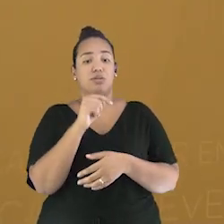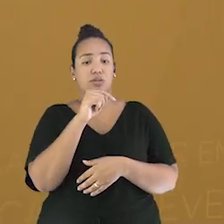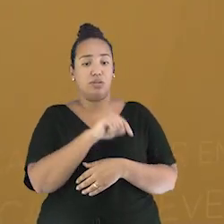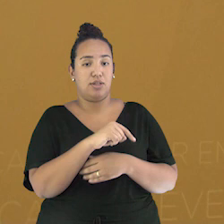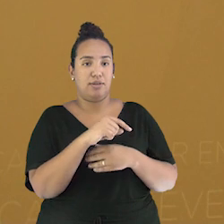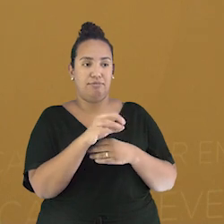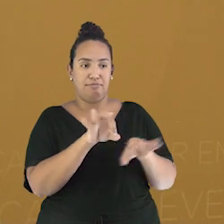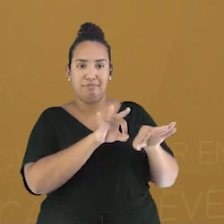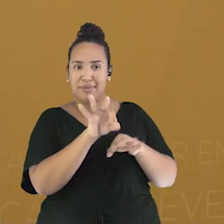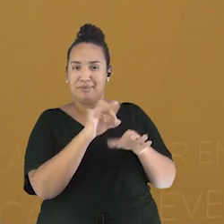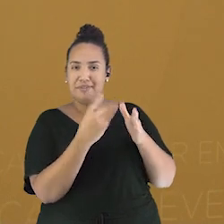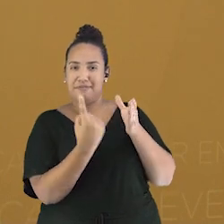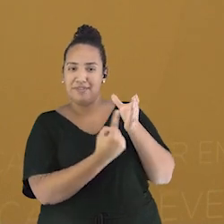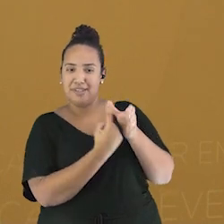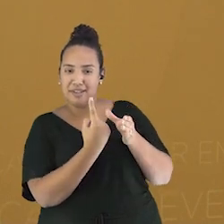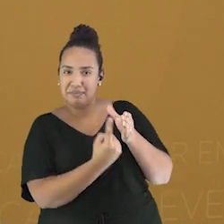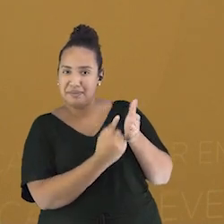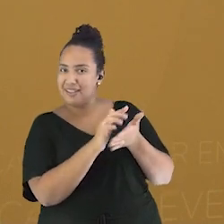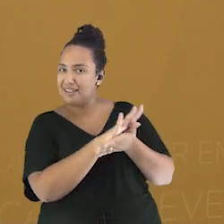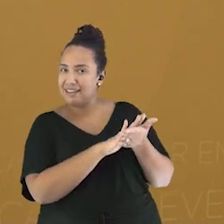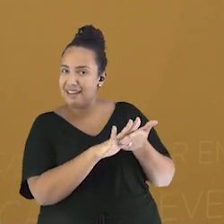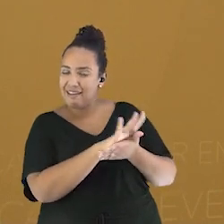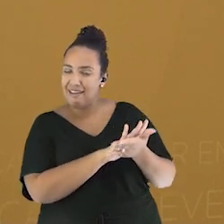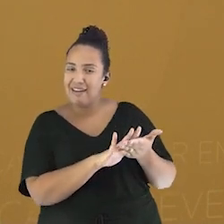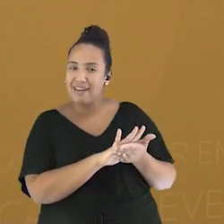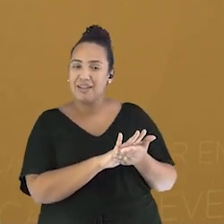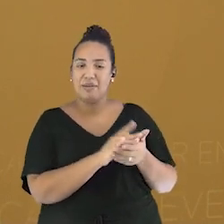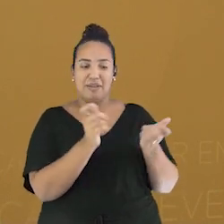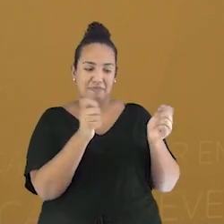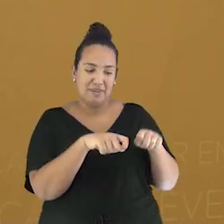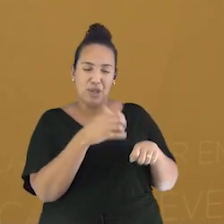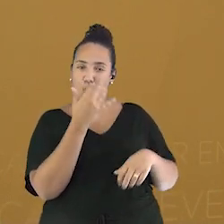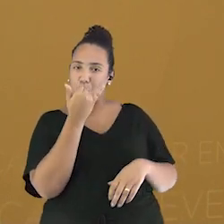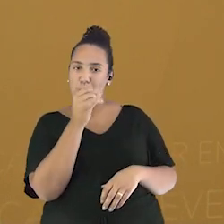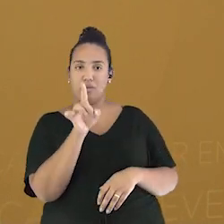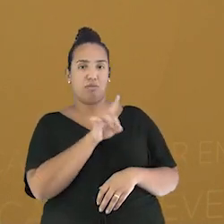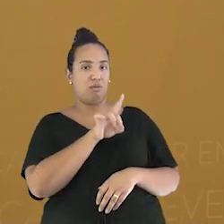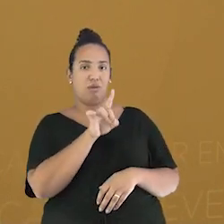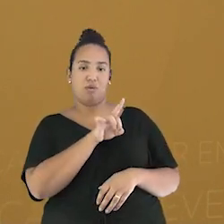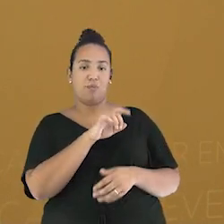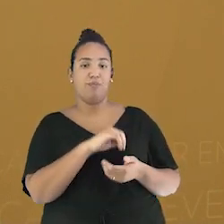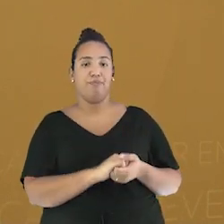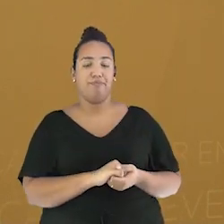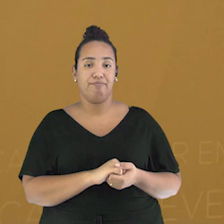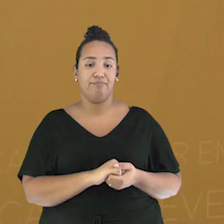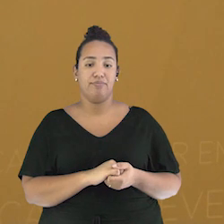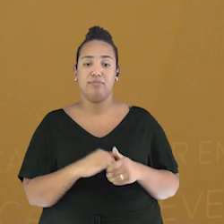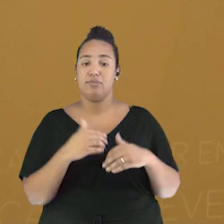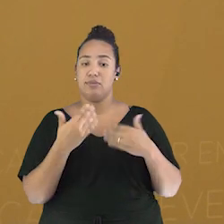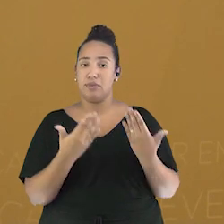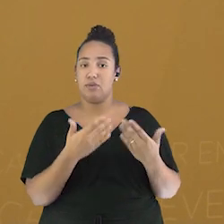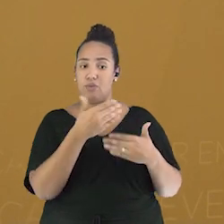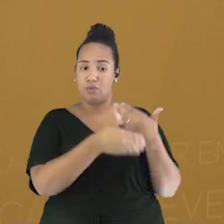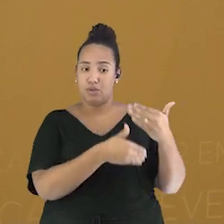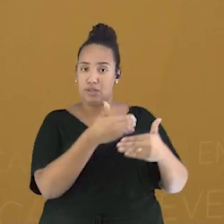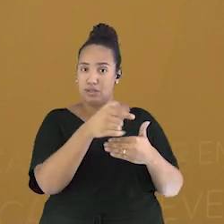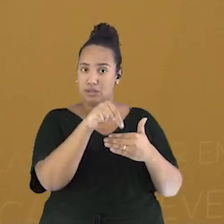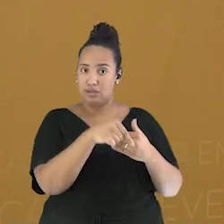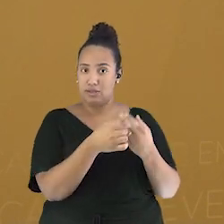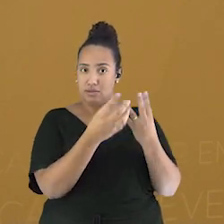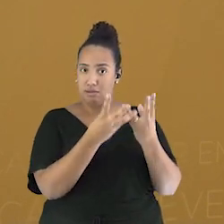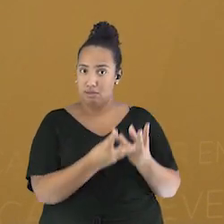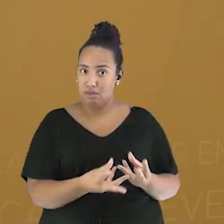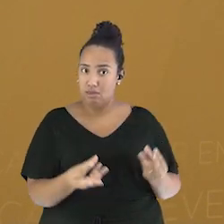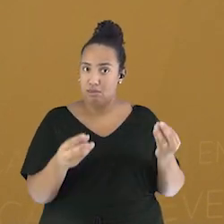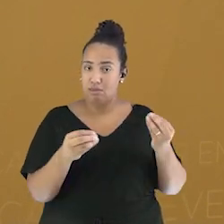a vitamina, o sorvete, para que a gente possa comer esse abacate. Então, no processo da